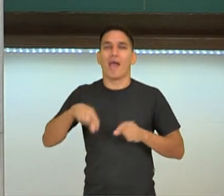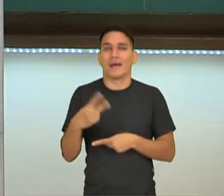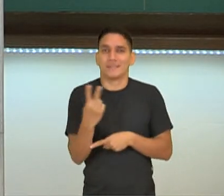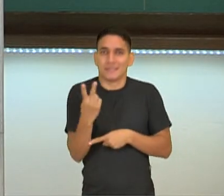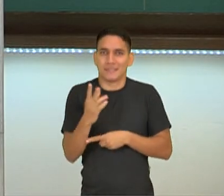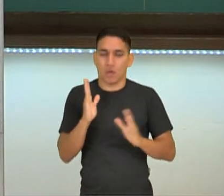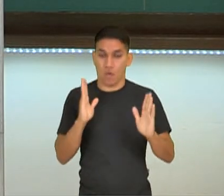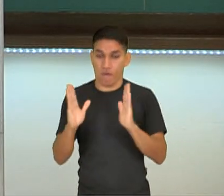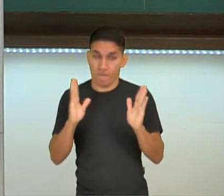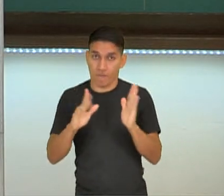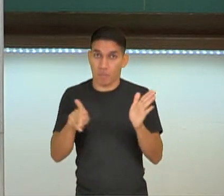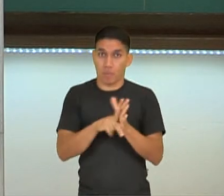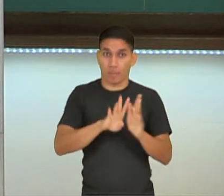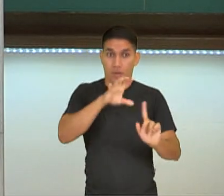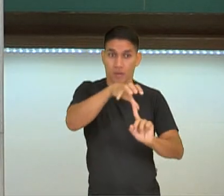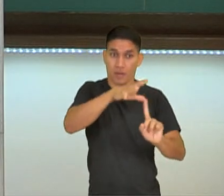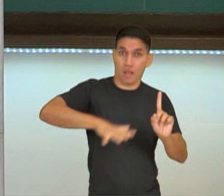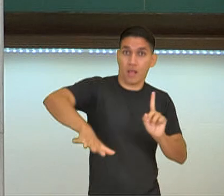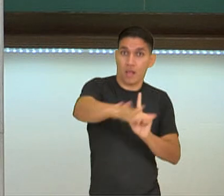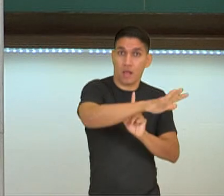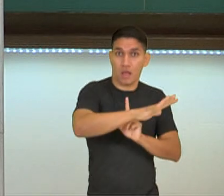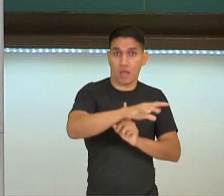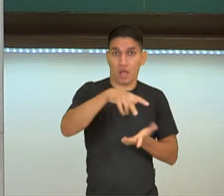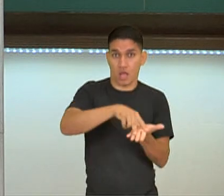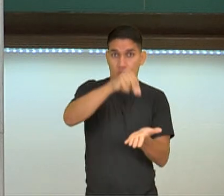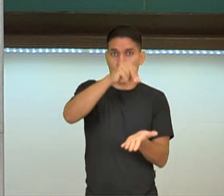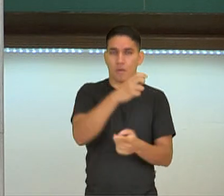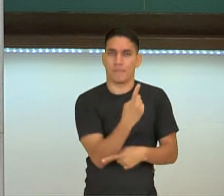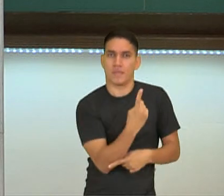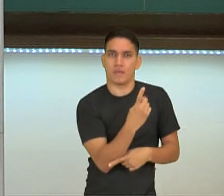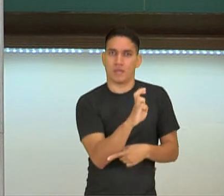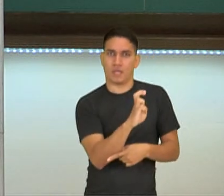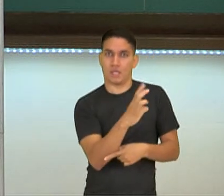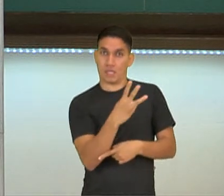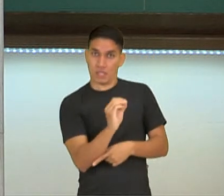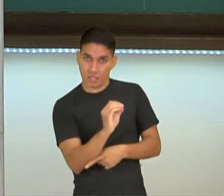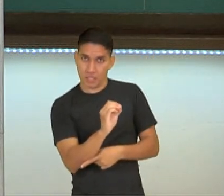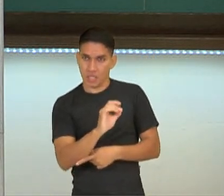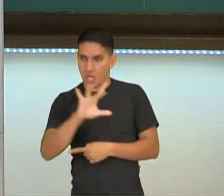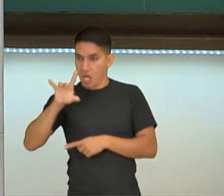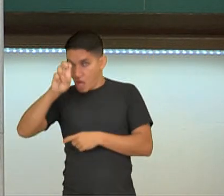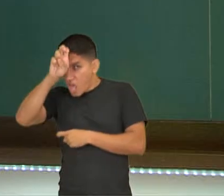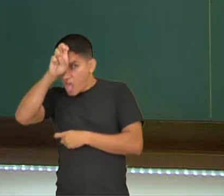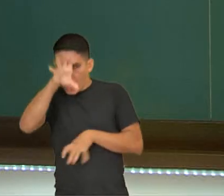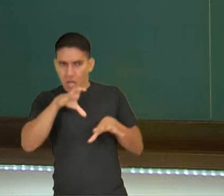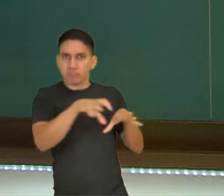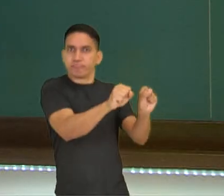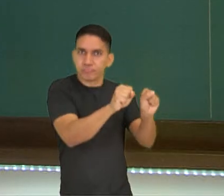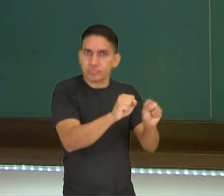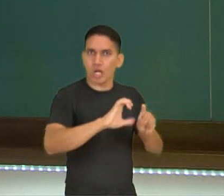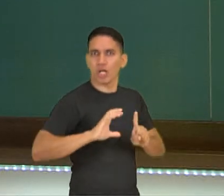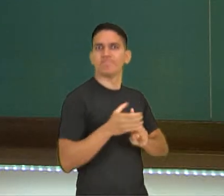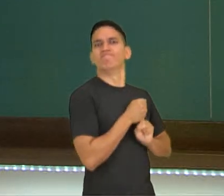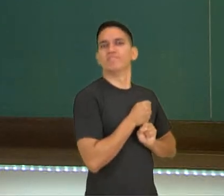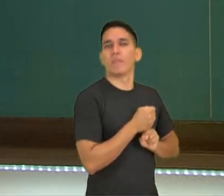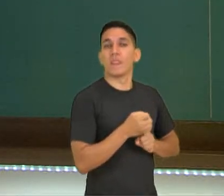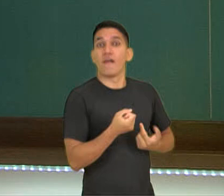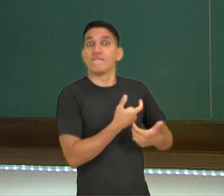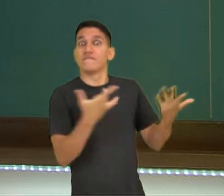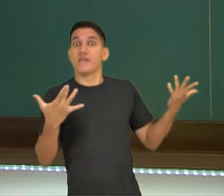fase do reino Cuxi, 1530, foram dominados pelos egípcios e muitos templos